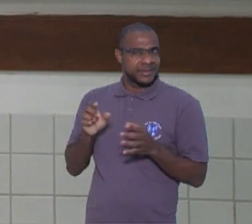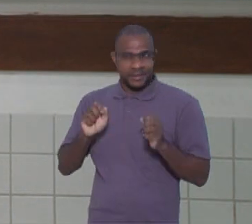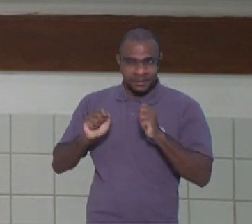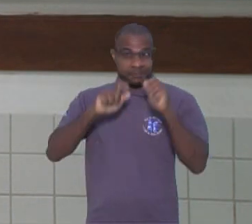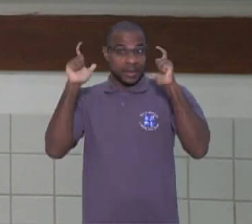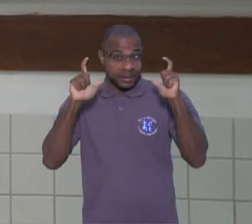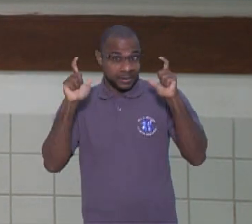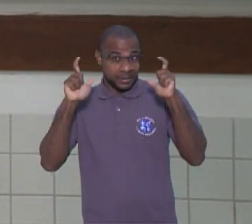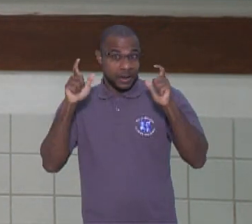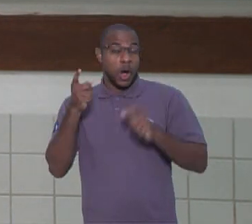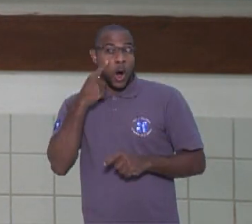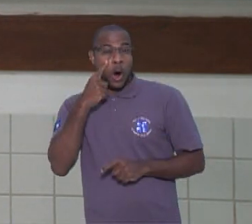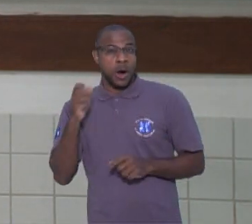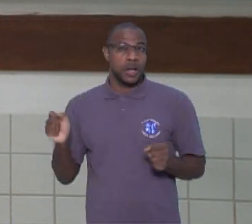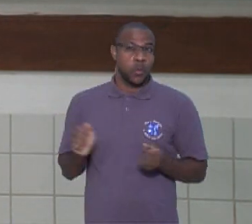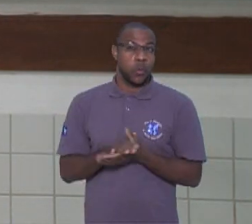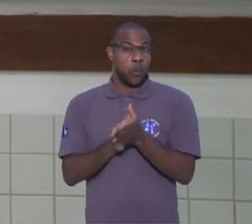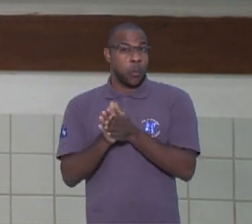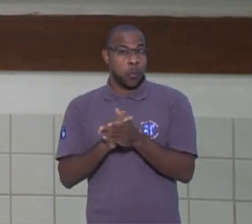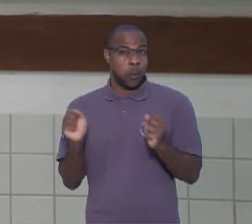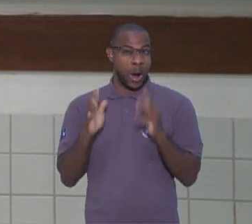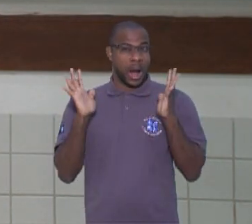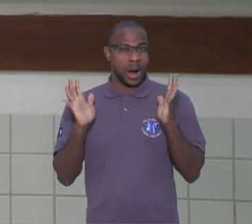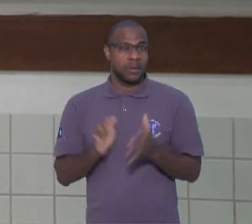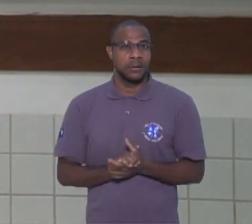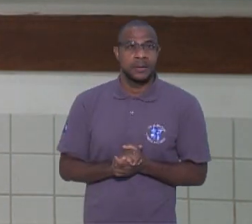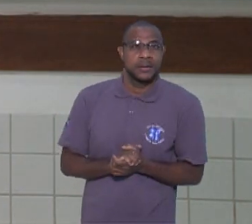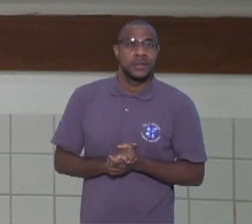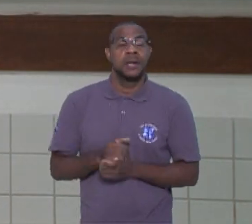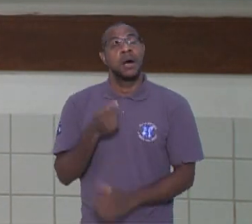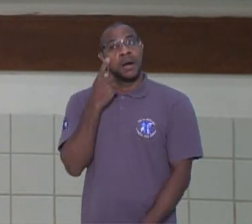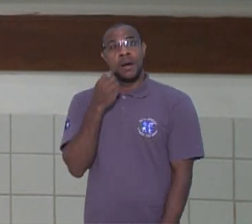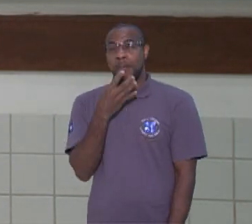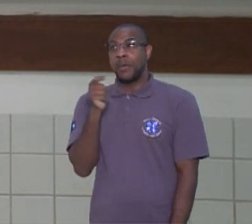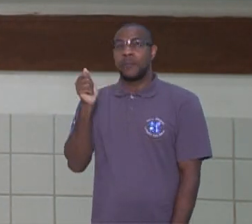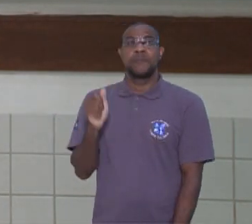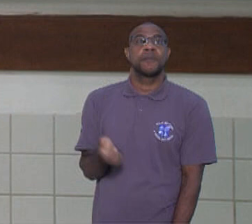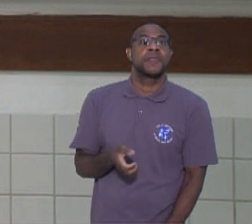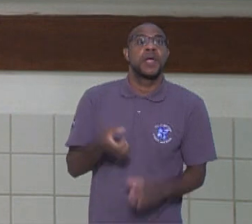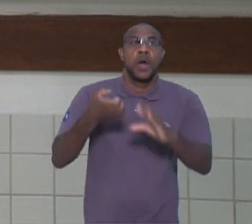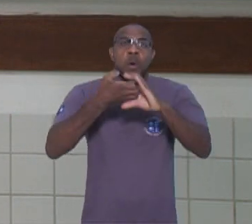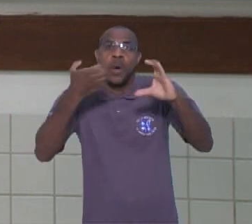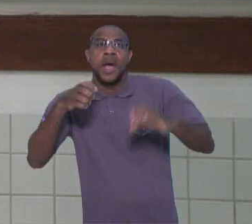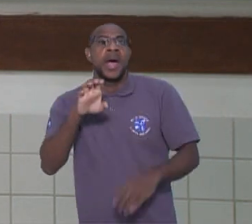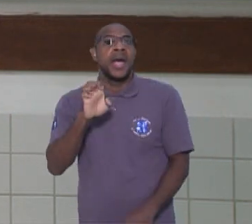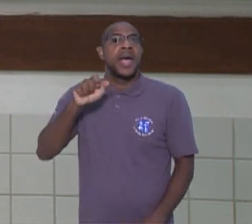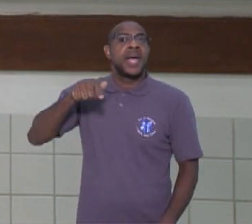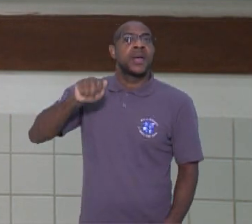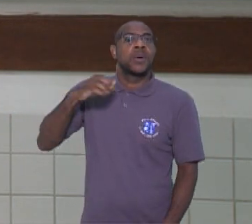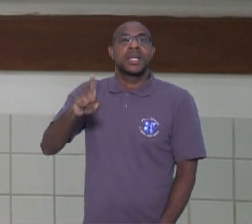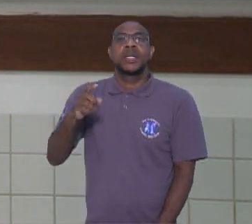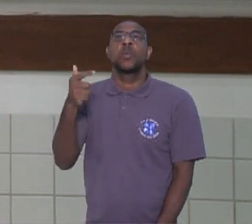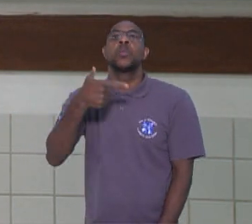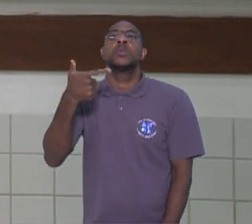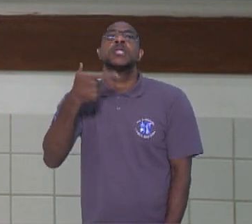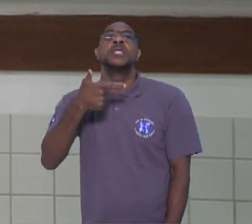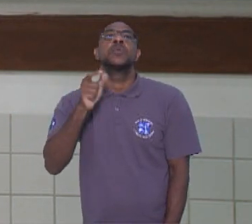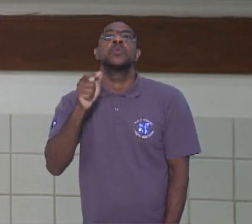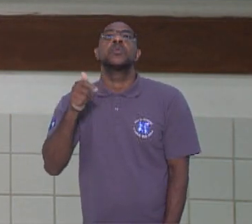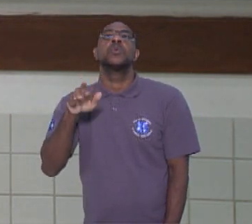o que que tem? Uau! Bom, equação do segundo grau, fatos históricos.